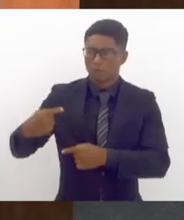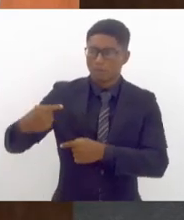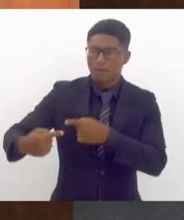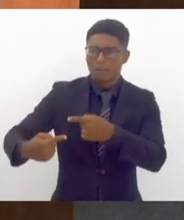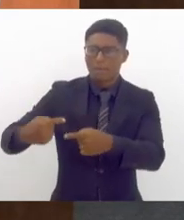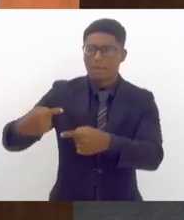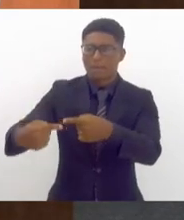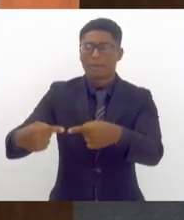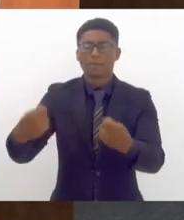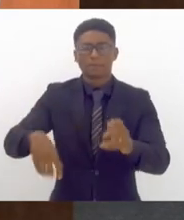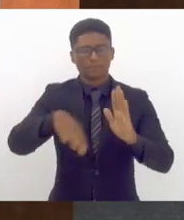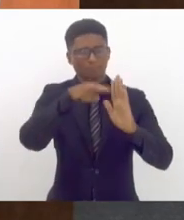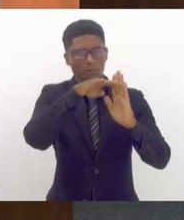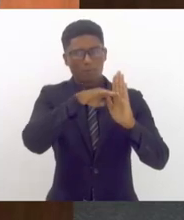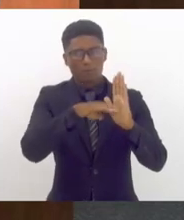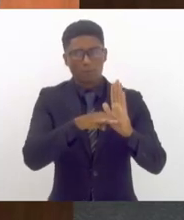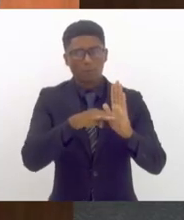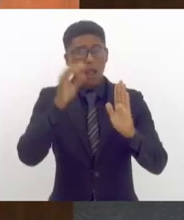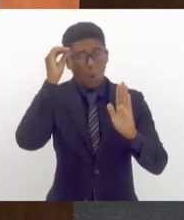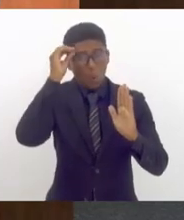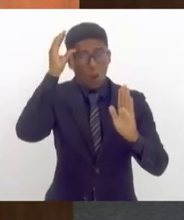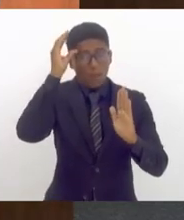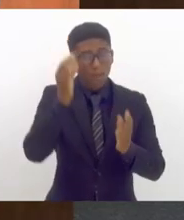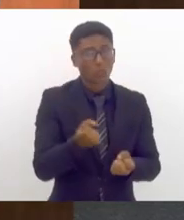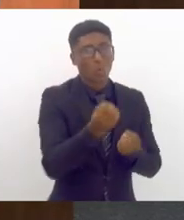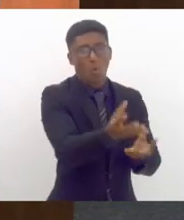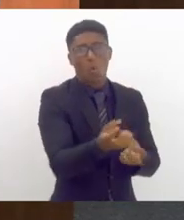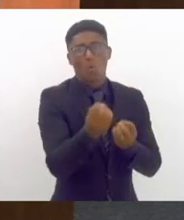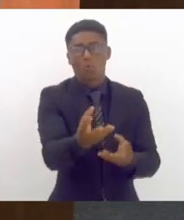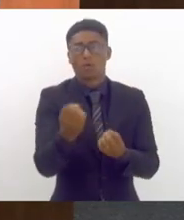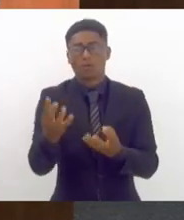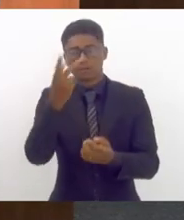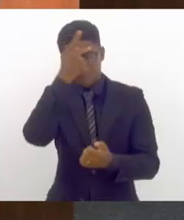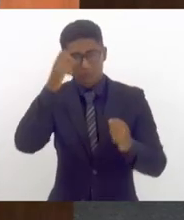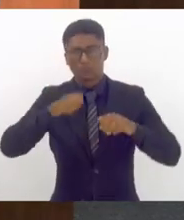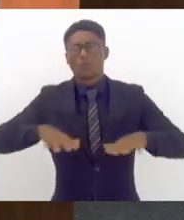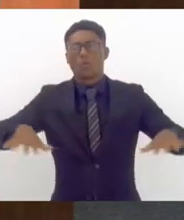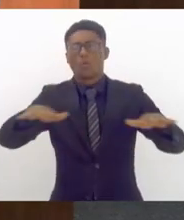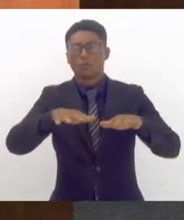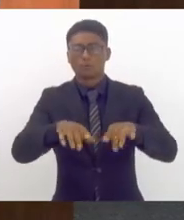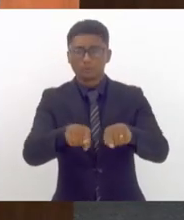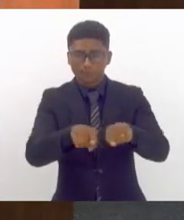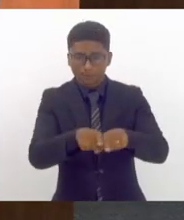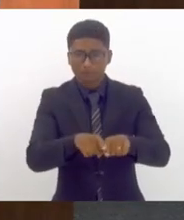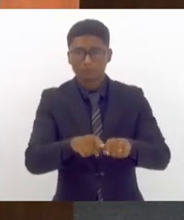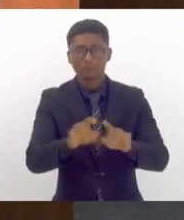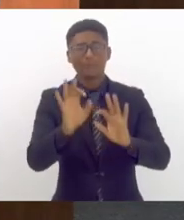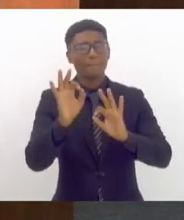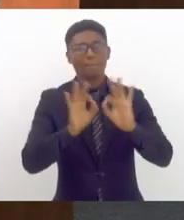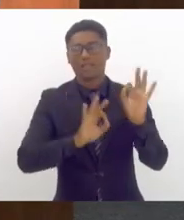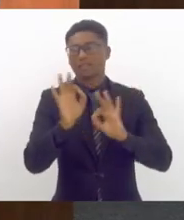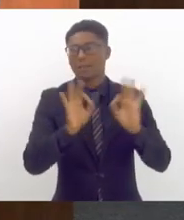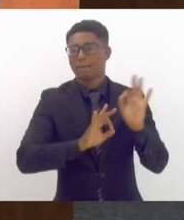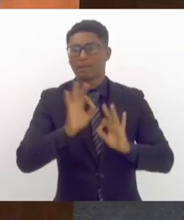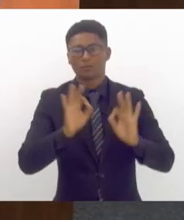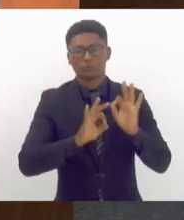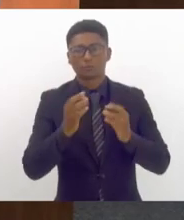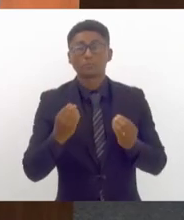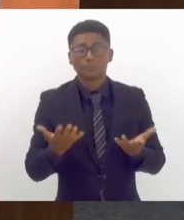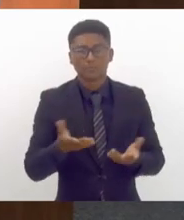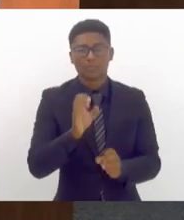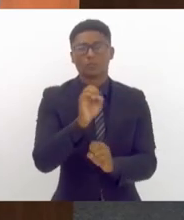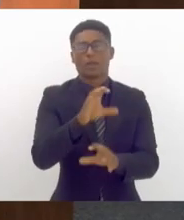garantir o acesso ao conhecimento a todas e todos e de também garantir um planejamento para que essa educação